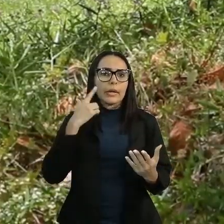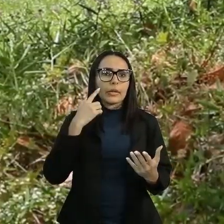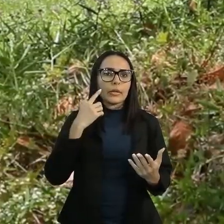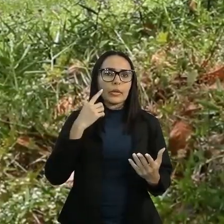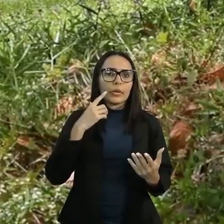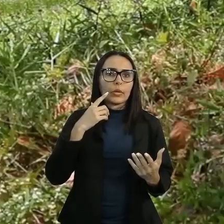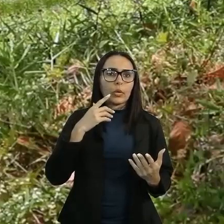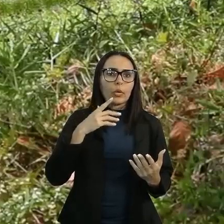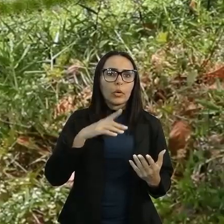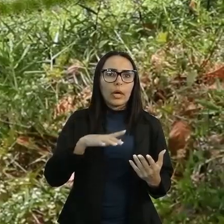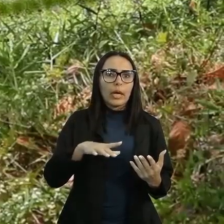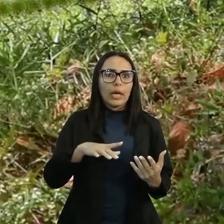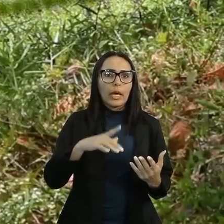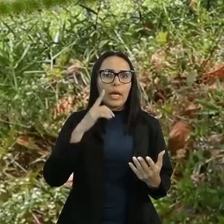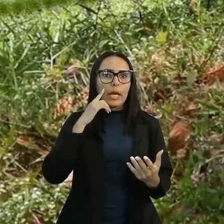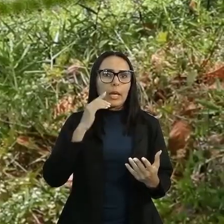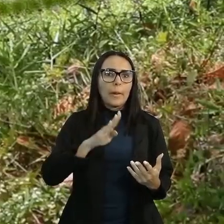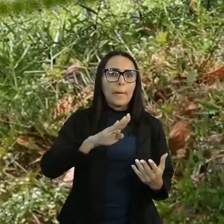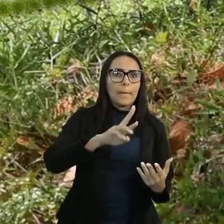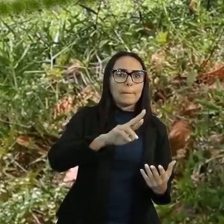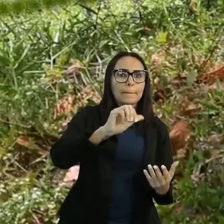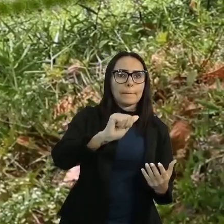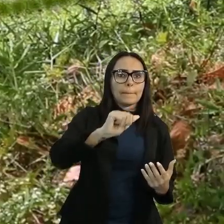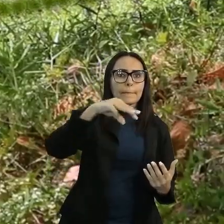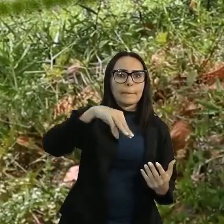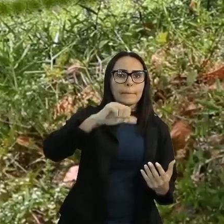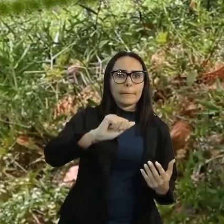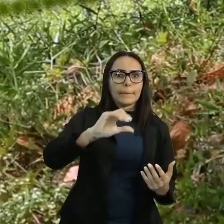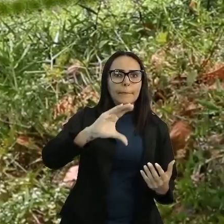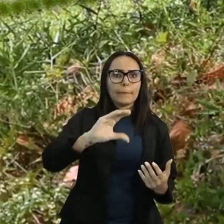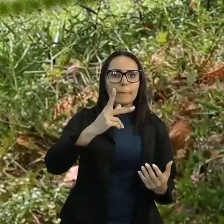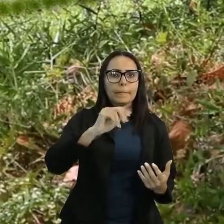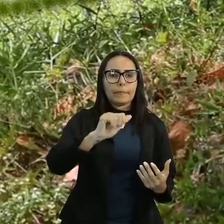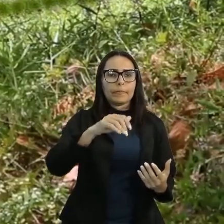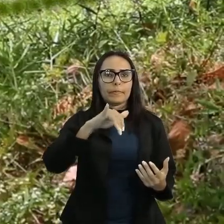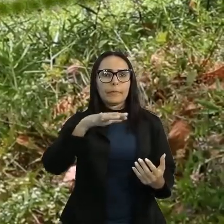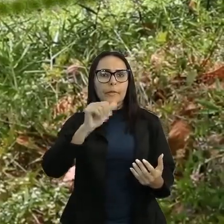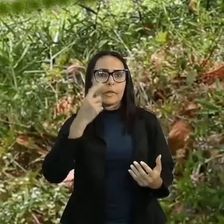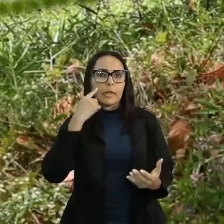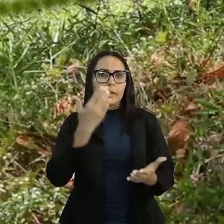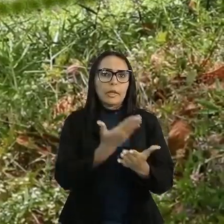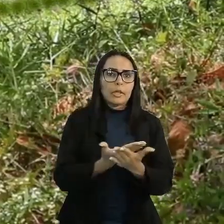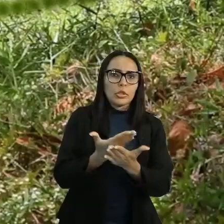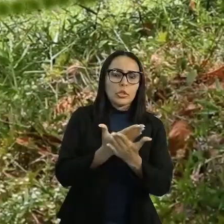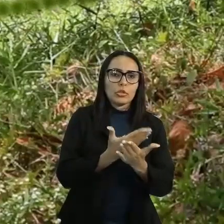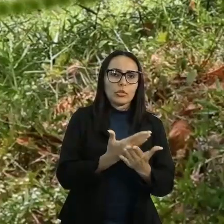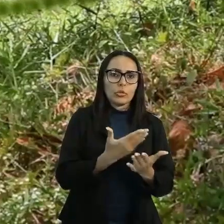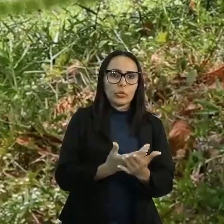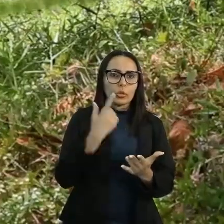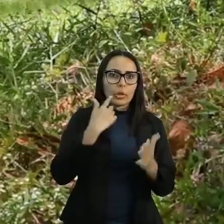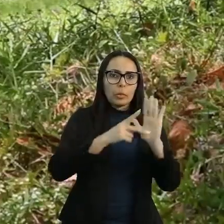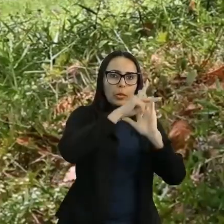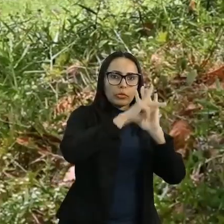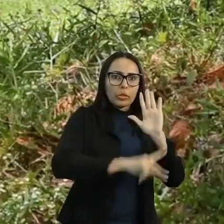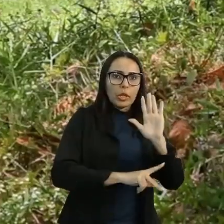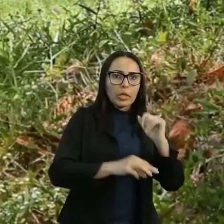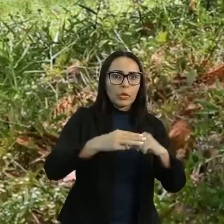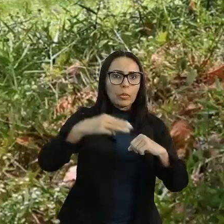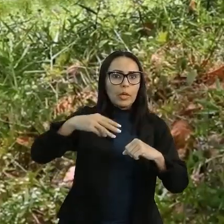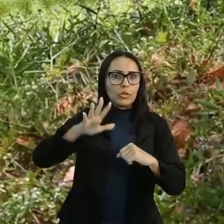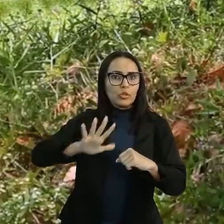com vícios de entorpecentes, seja com o sexo ilícito. Sim. Cada um sabia onde o calo